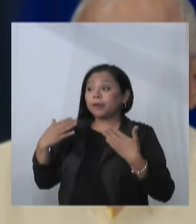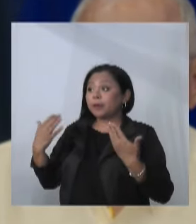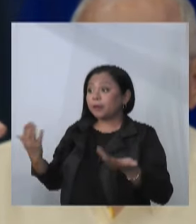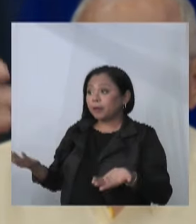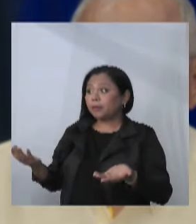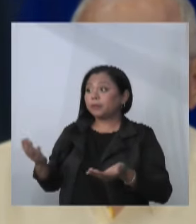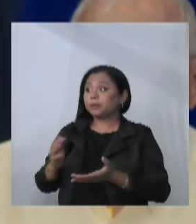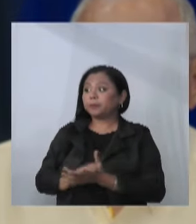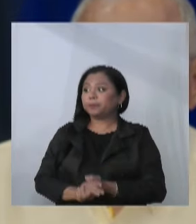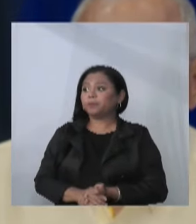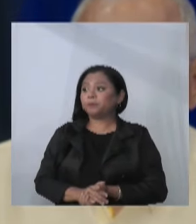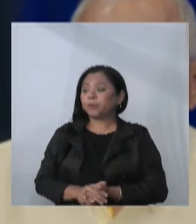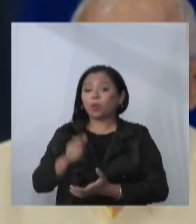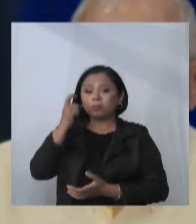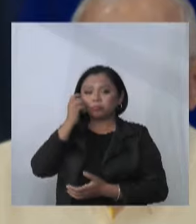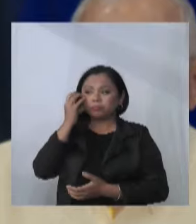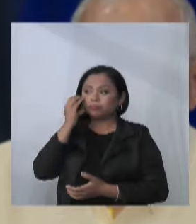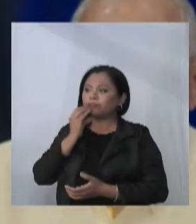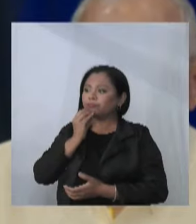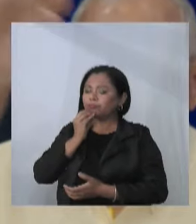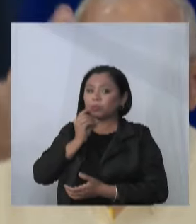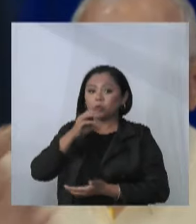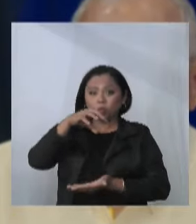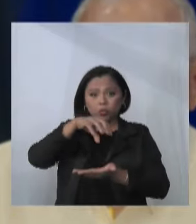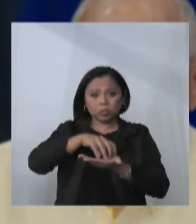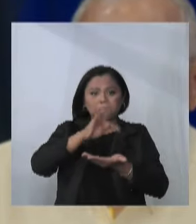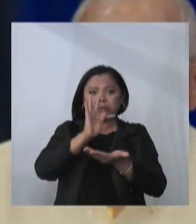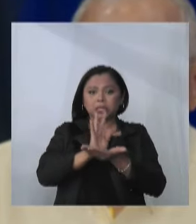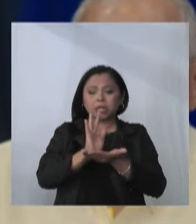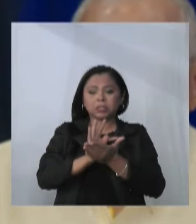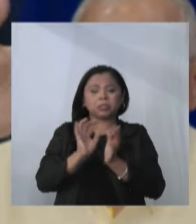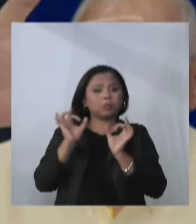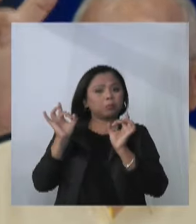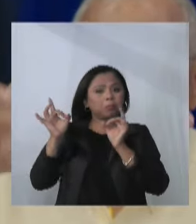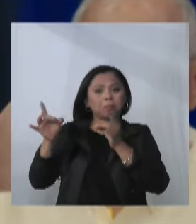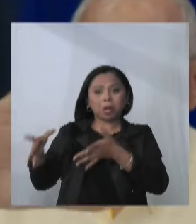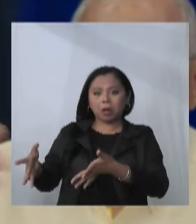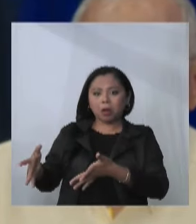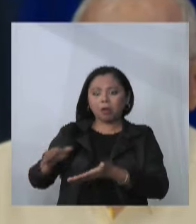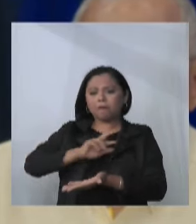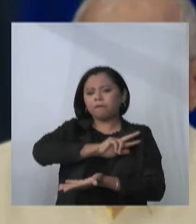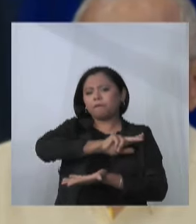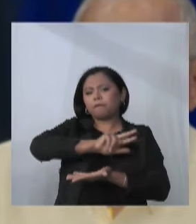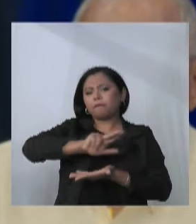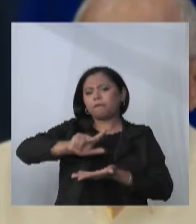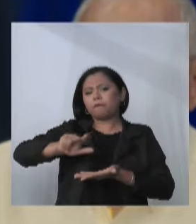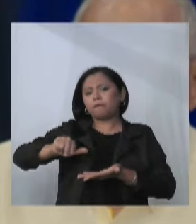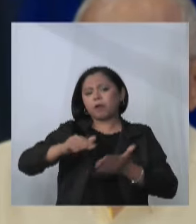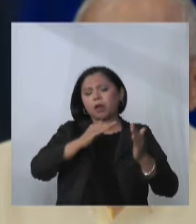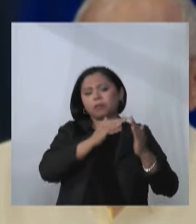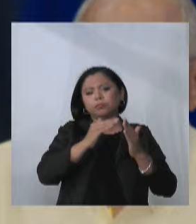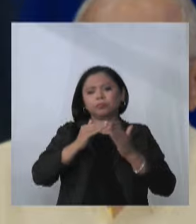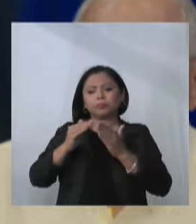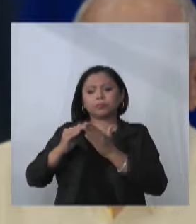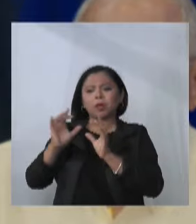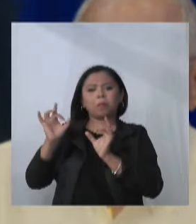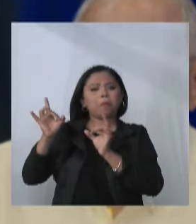Teresina está abandonado, são centenas de imóveis abandonados, desocupados,